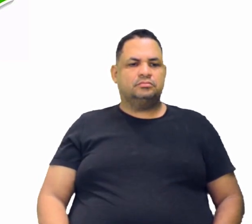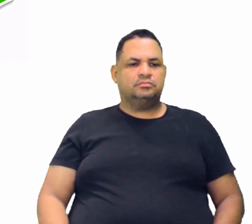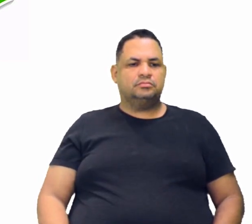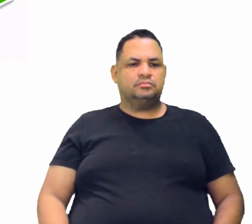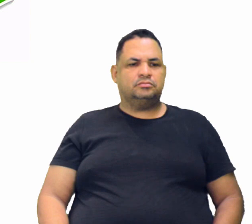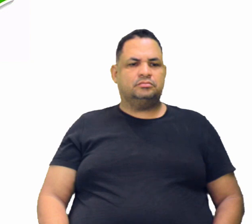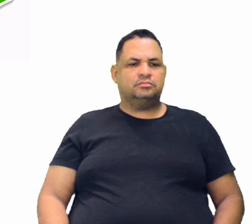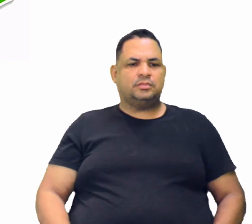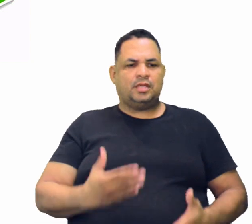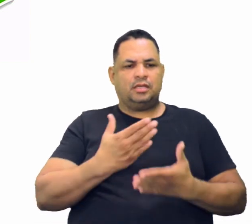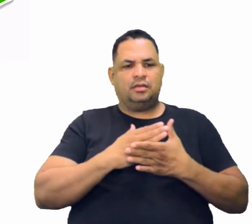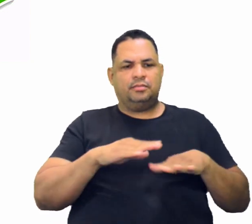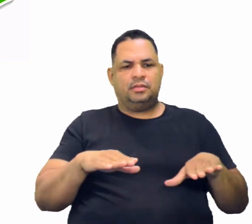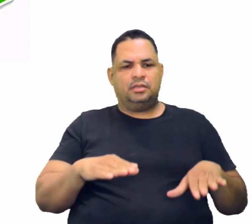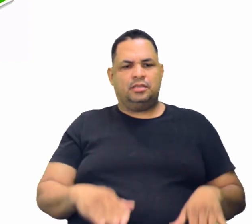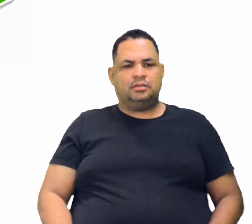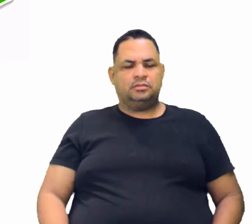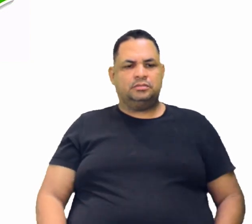acabaram,